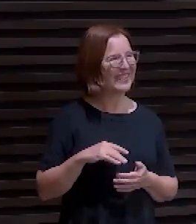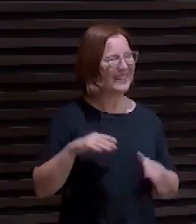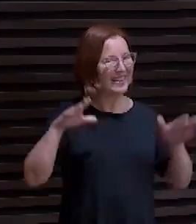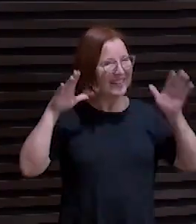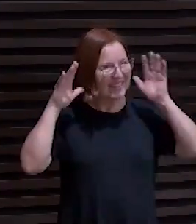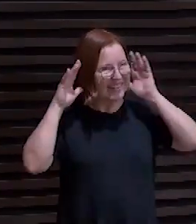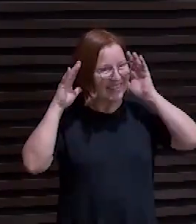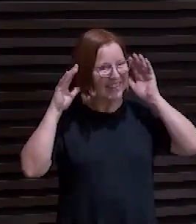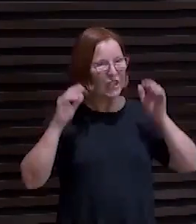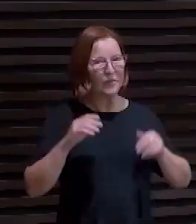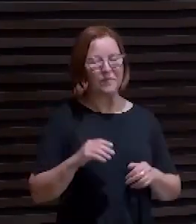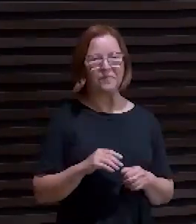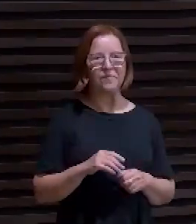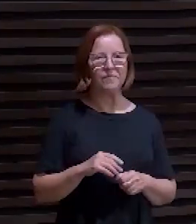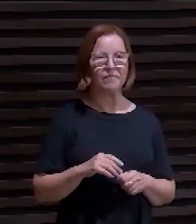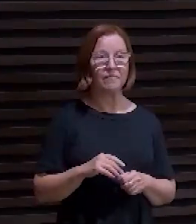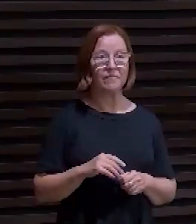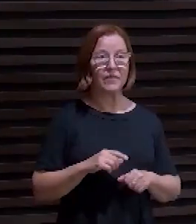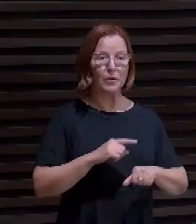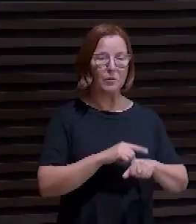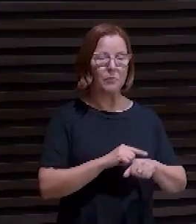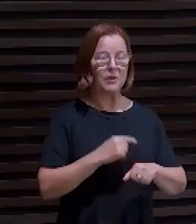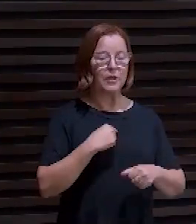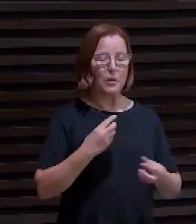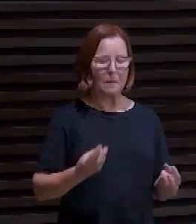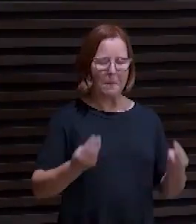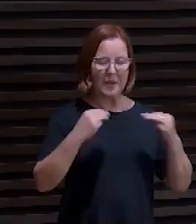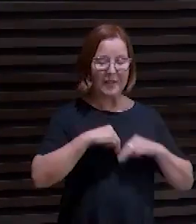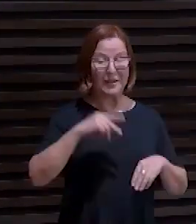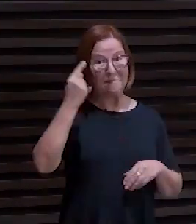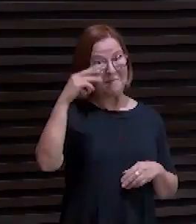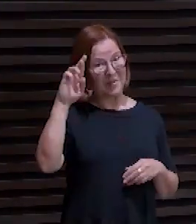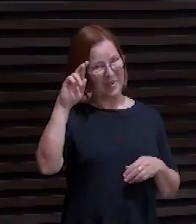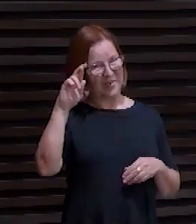É quando eu merecia o